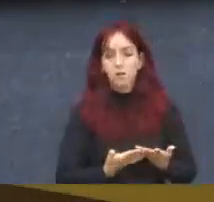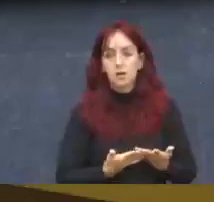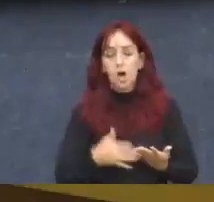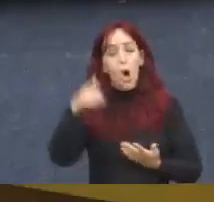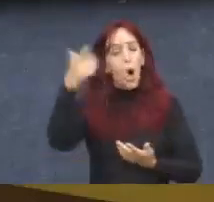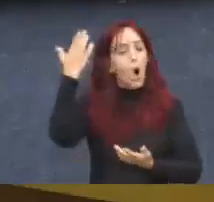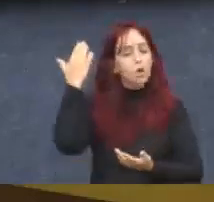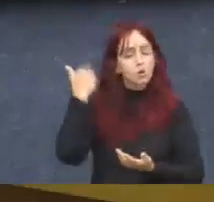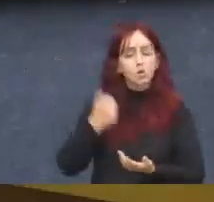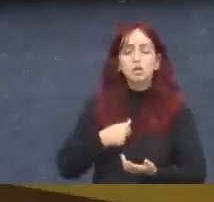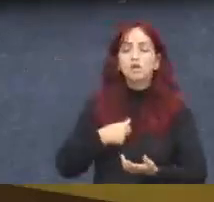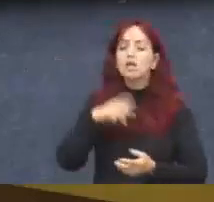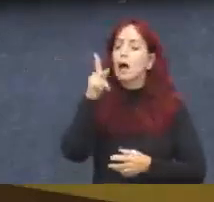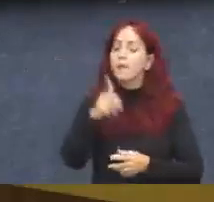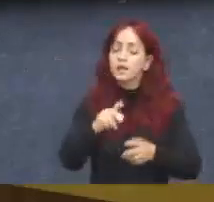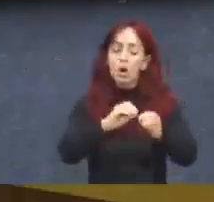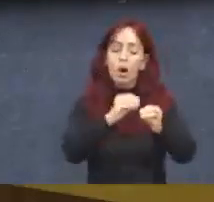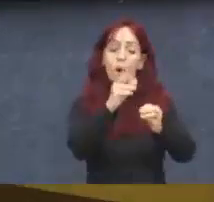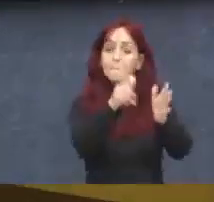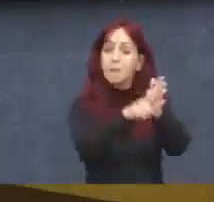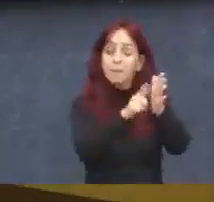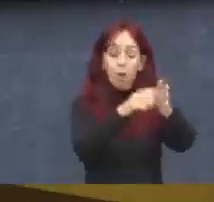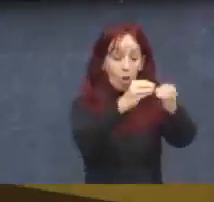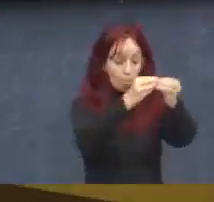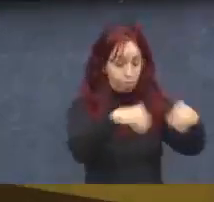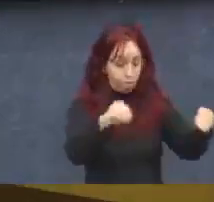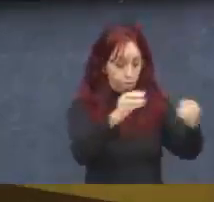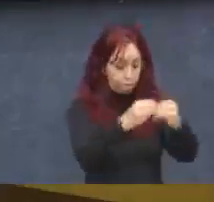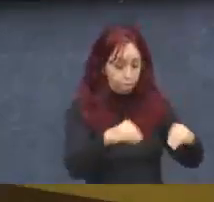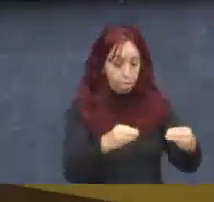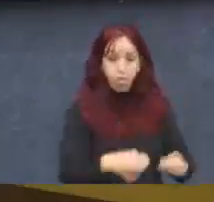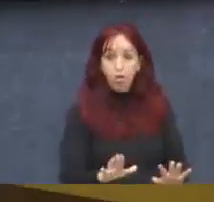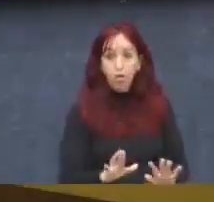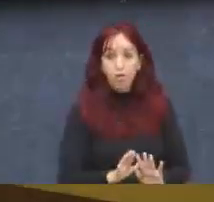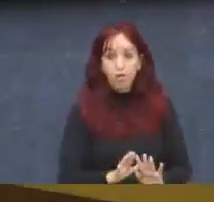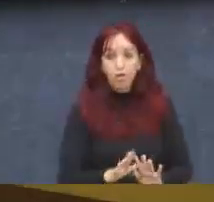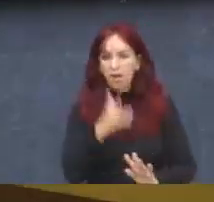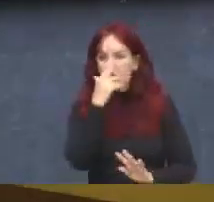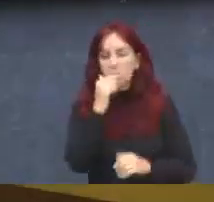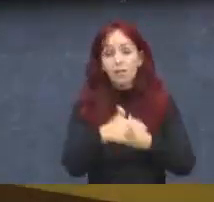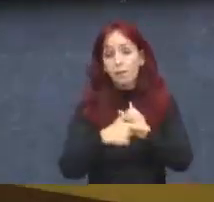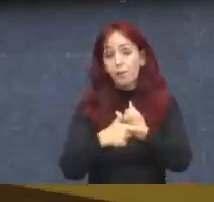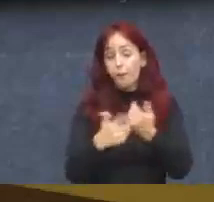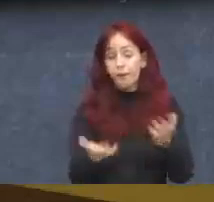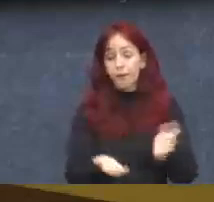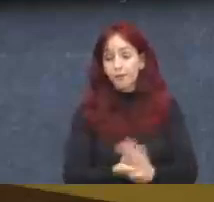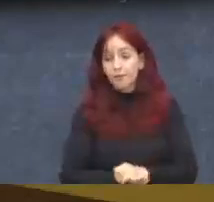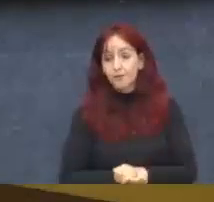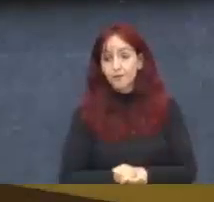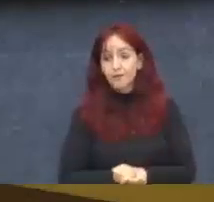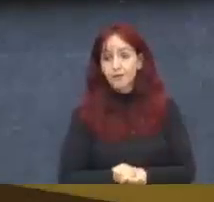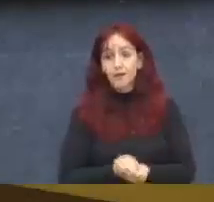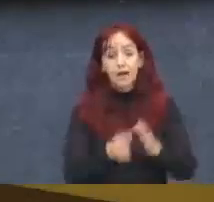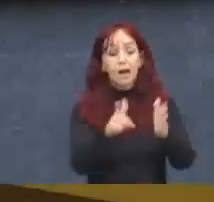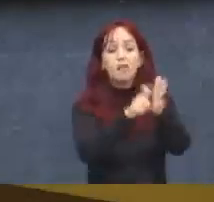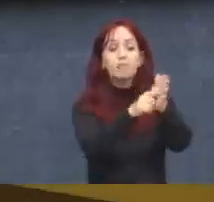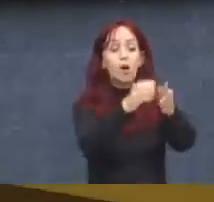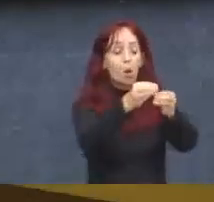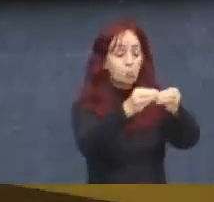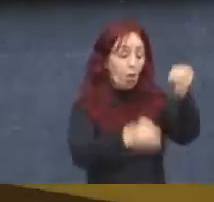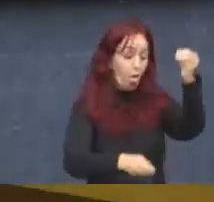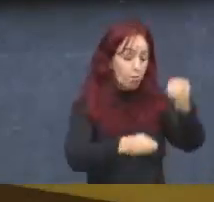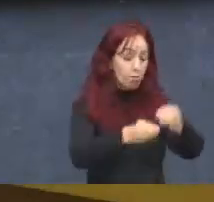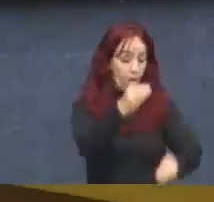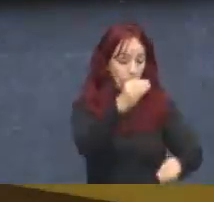rasgou um papelzinho aqui, hoje veio um cara rasgar um papelzinho aqui. Está na moda, Fernanda, doutora Fernanda, rasgar papelzinho